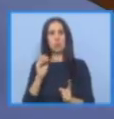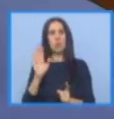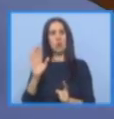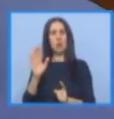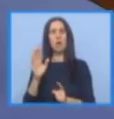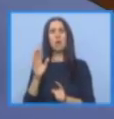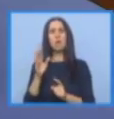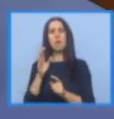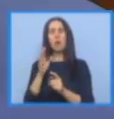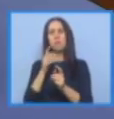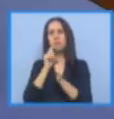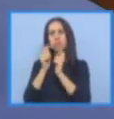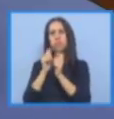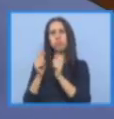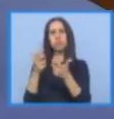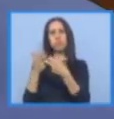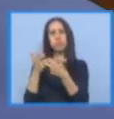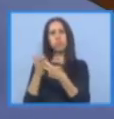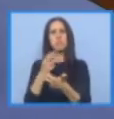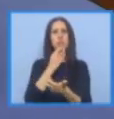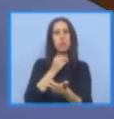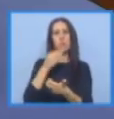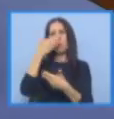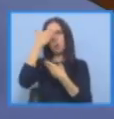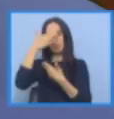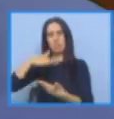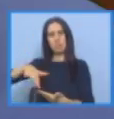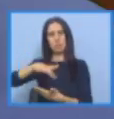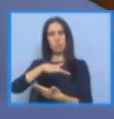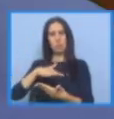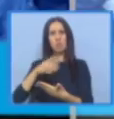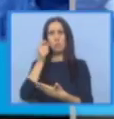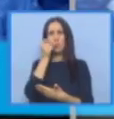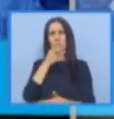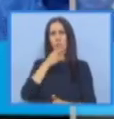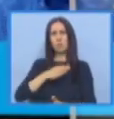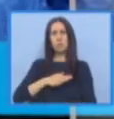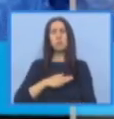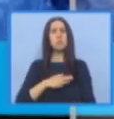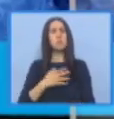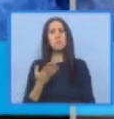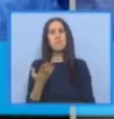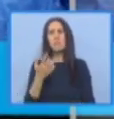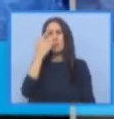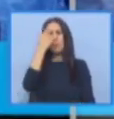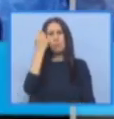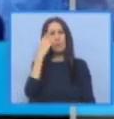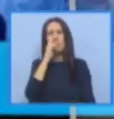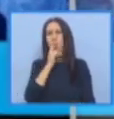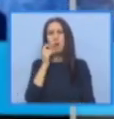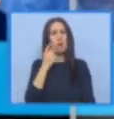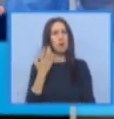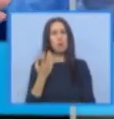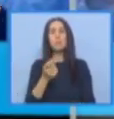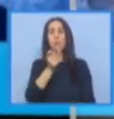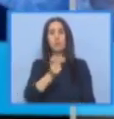a cobertura do conflito israelo-árabe nesta zona, e em que ele dizia que quase é incompreensível, porque as pessoas